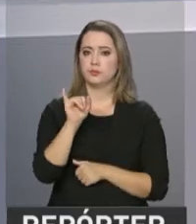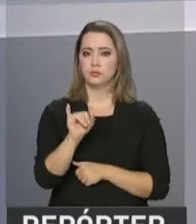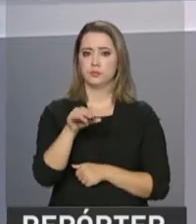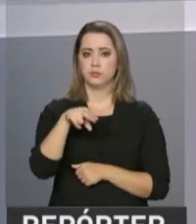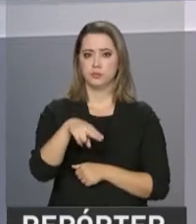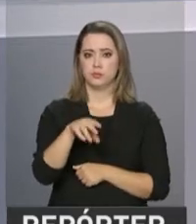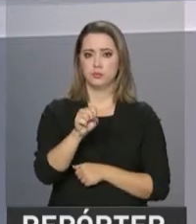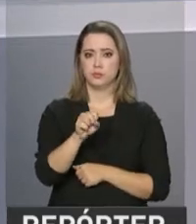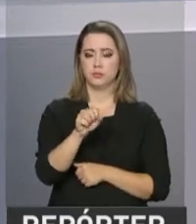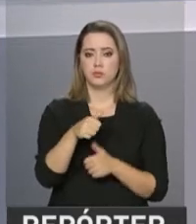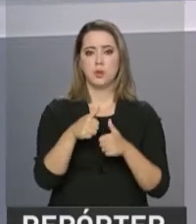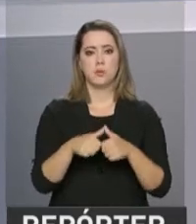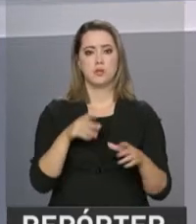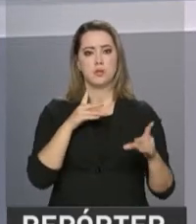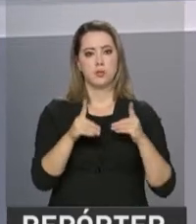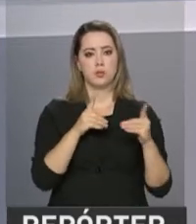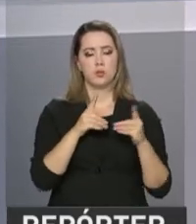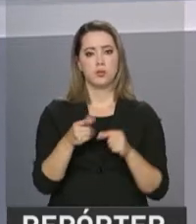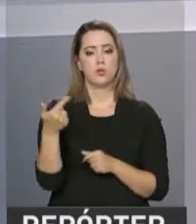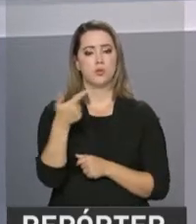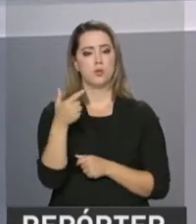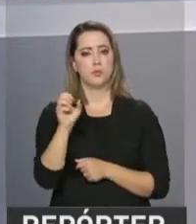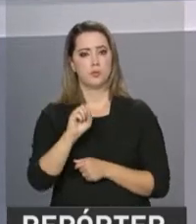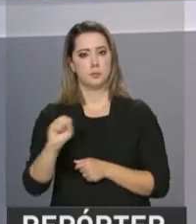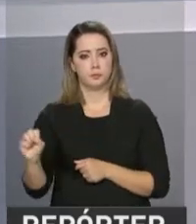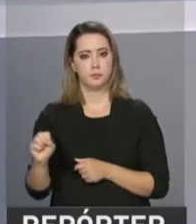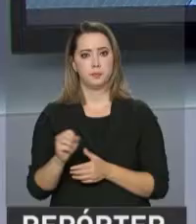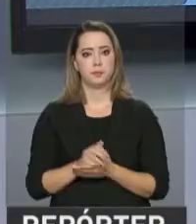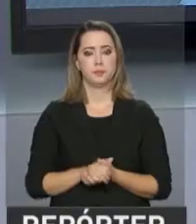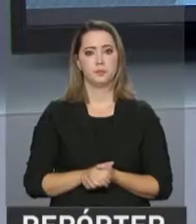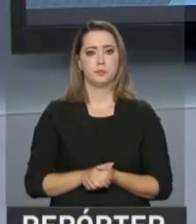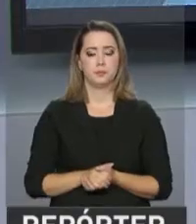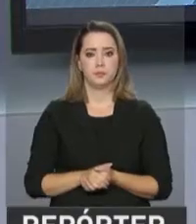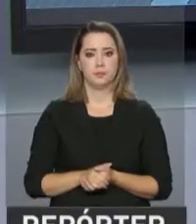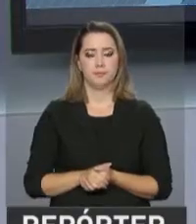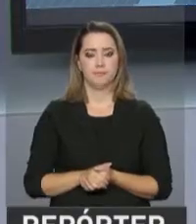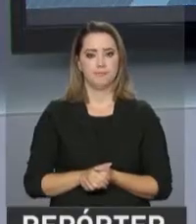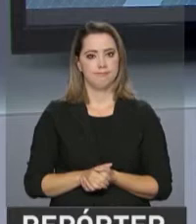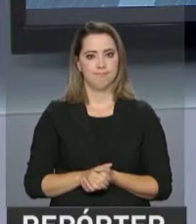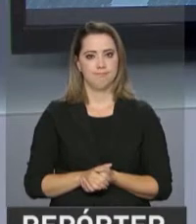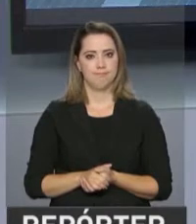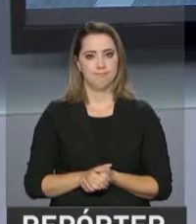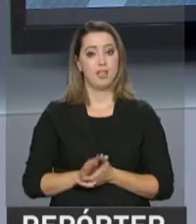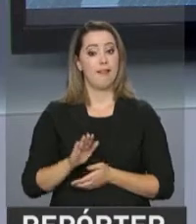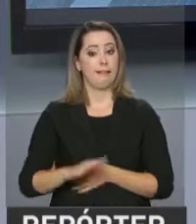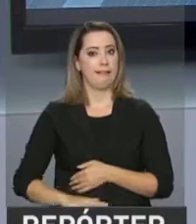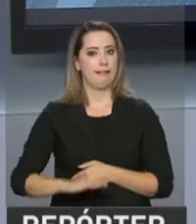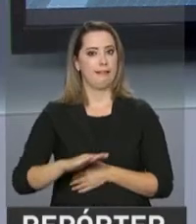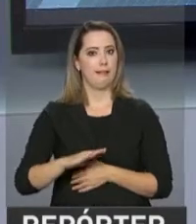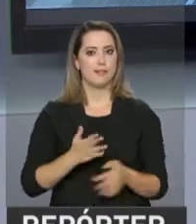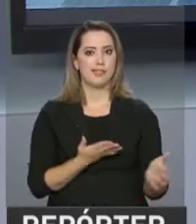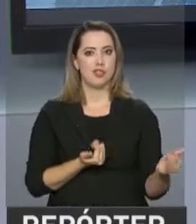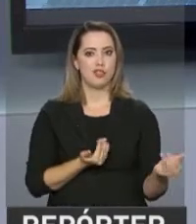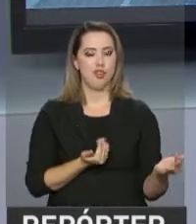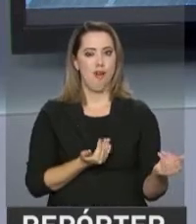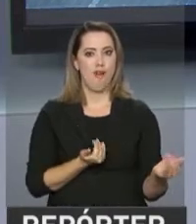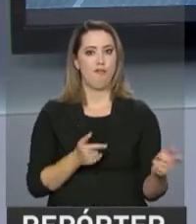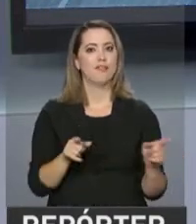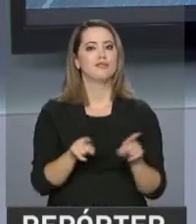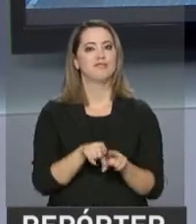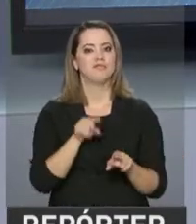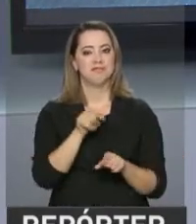na previdência devem ser discutidas no segundo semestre crianças e adolescentes em são gonçalo região metropolitana